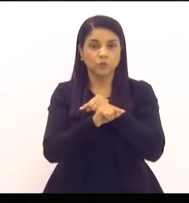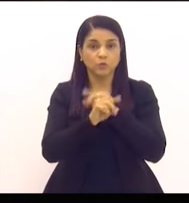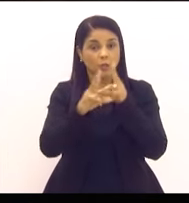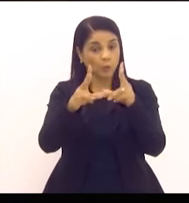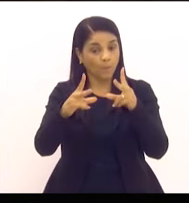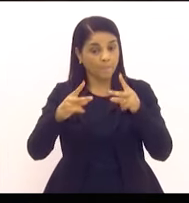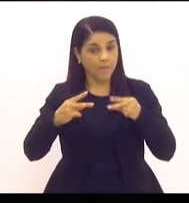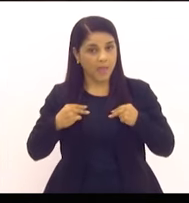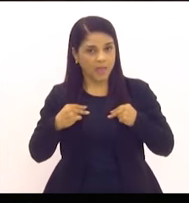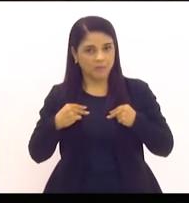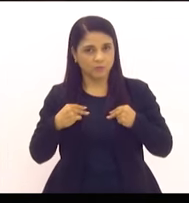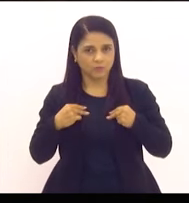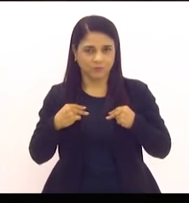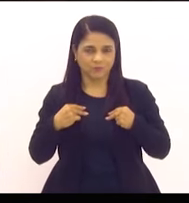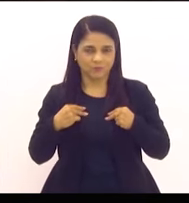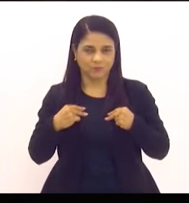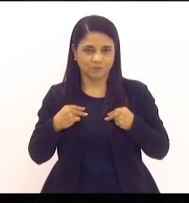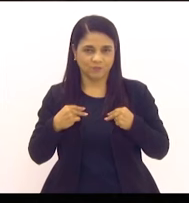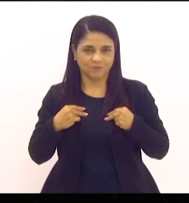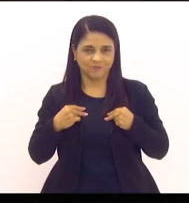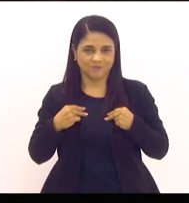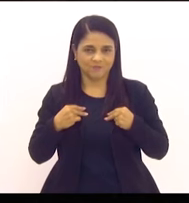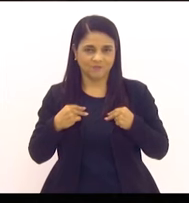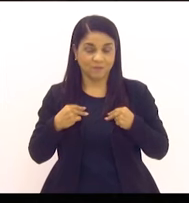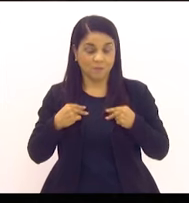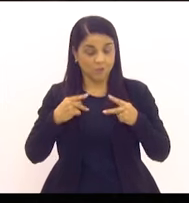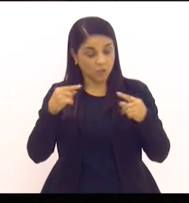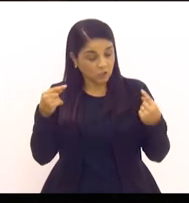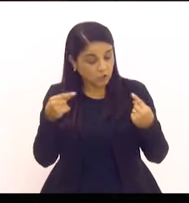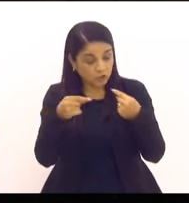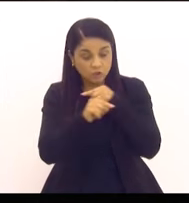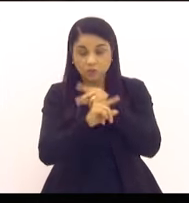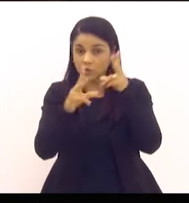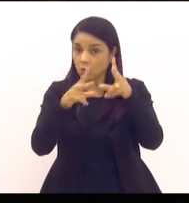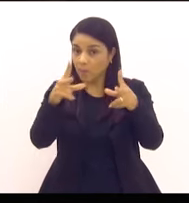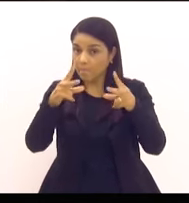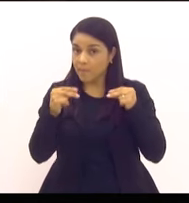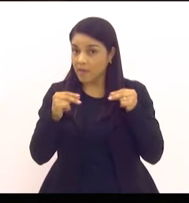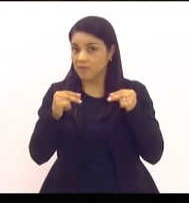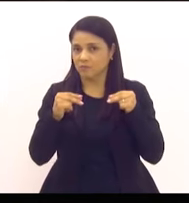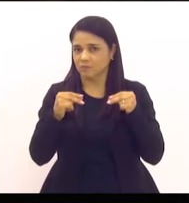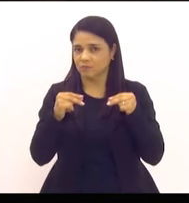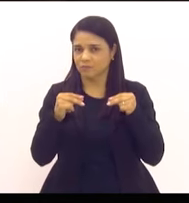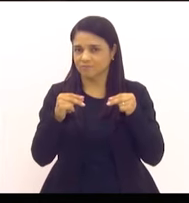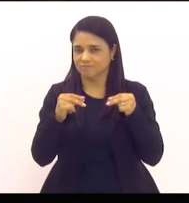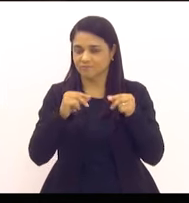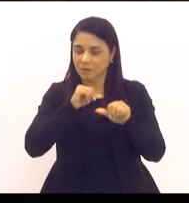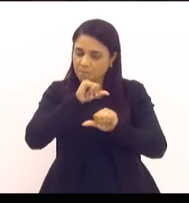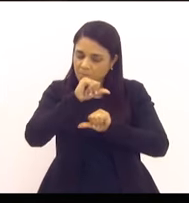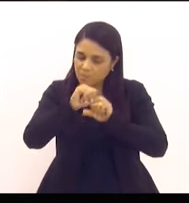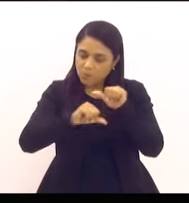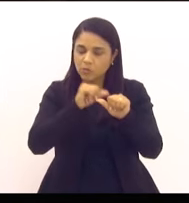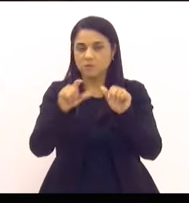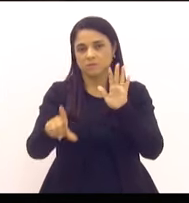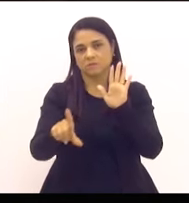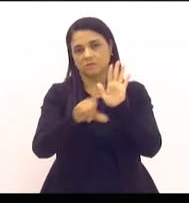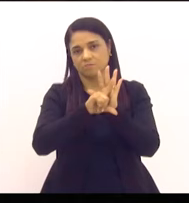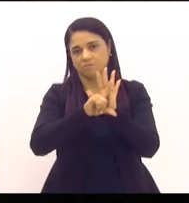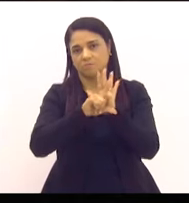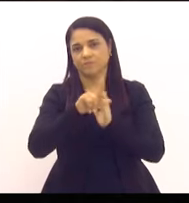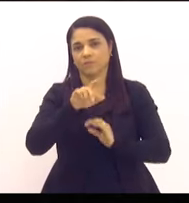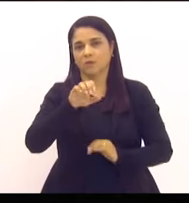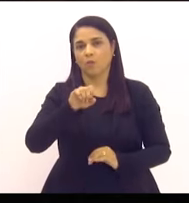mérito e não na escolha. Eu estou discordando é no mérito da mudança da lei orgânica.